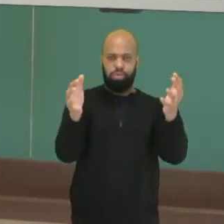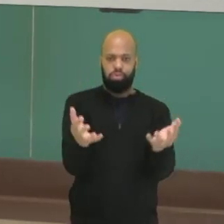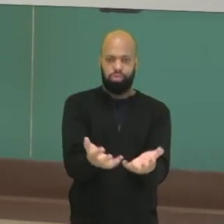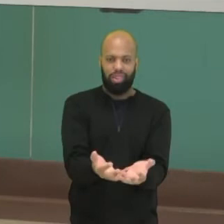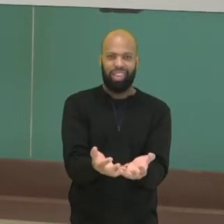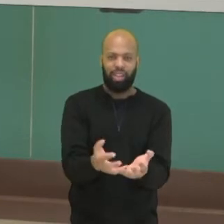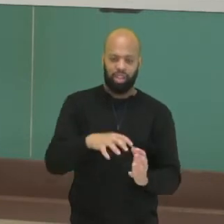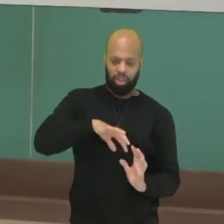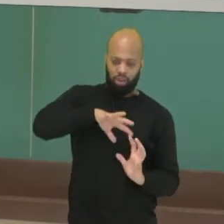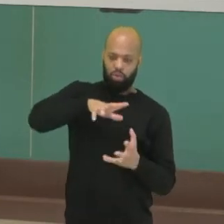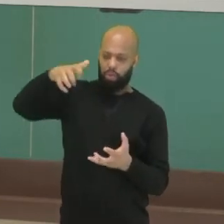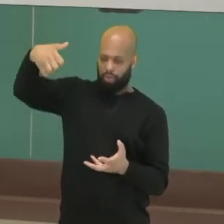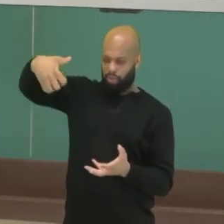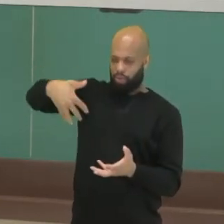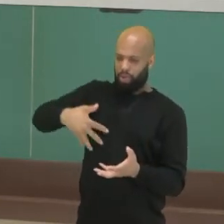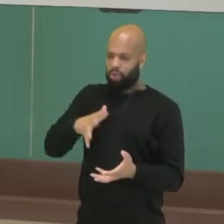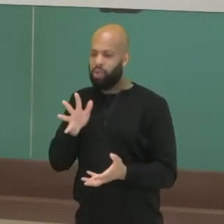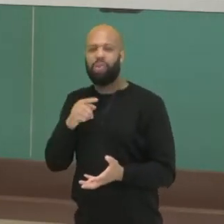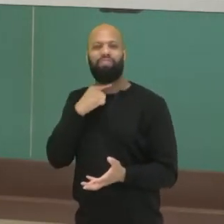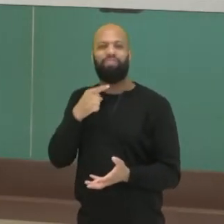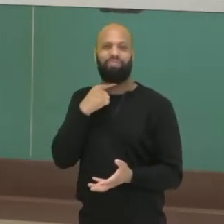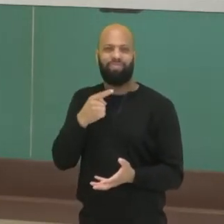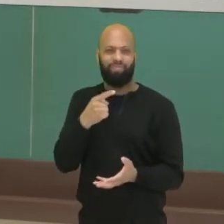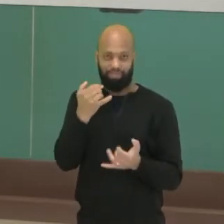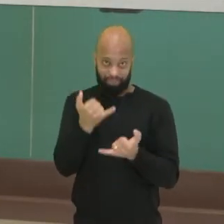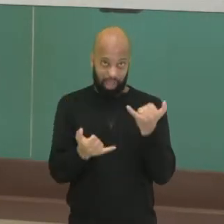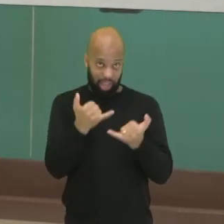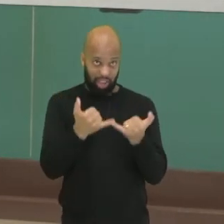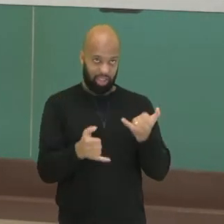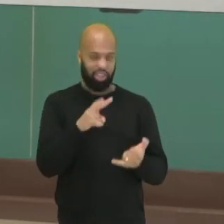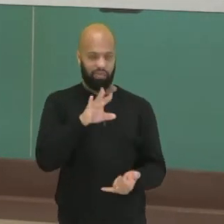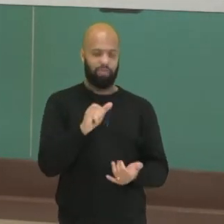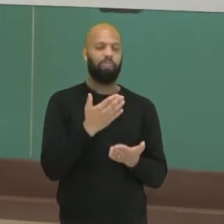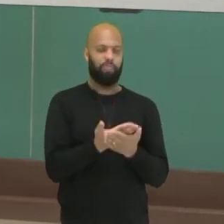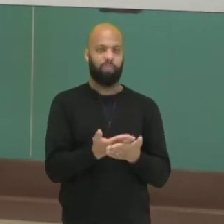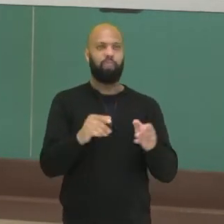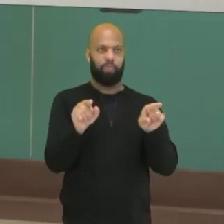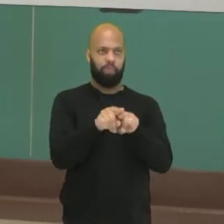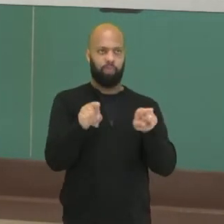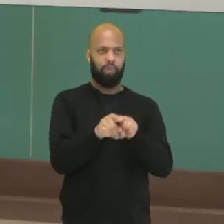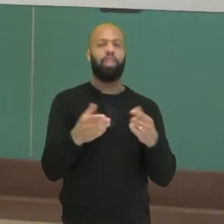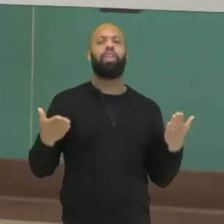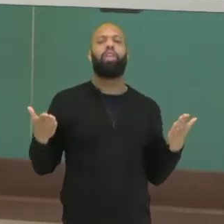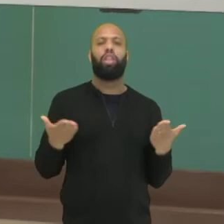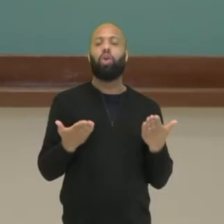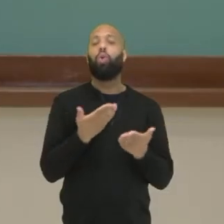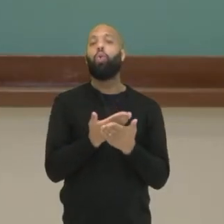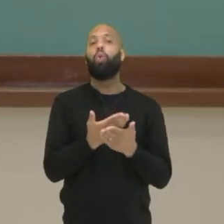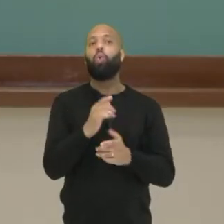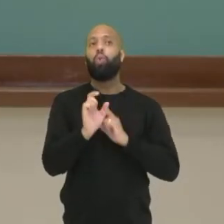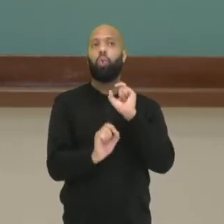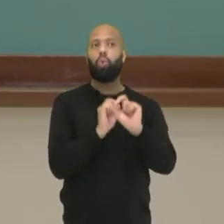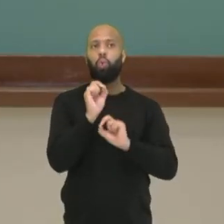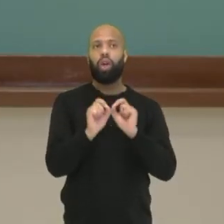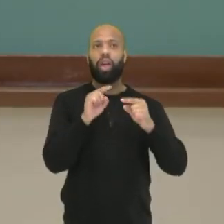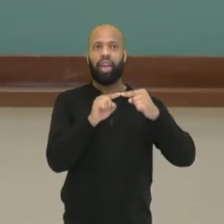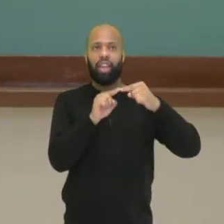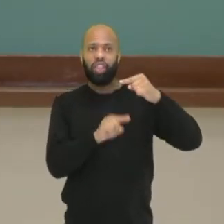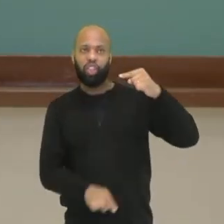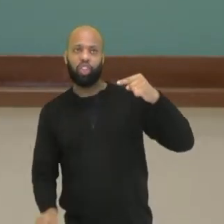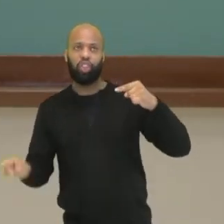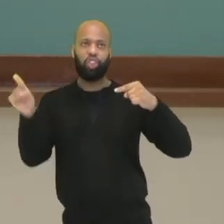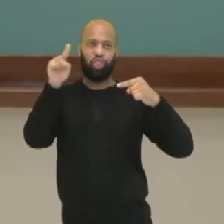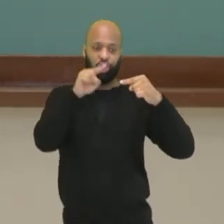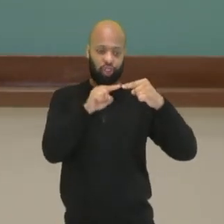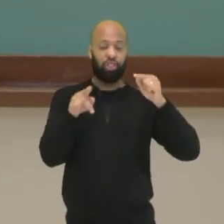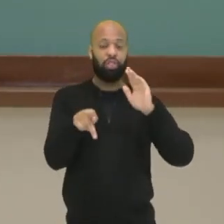vai fazer uma estufa ali dentro, sendo benéfica para a planta. A gente já vai aprofundar isso aqui. Tá, então vamos falar ali da questão do chamado ciclo geológico